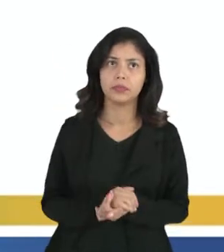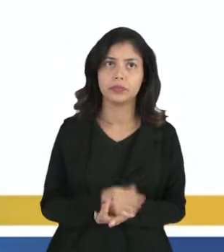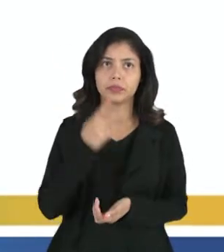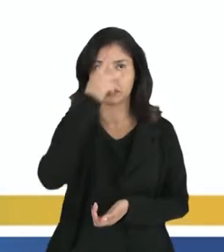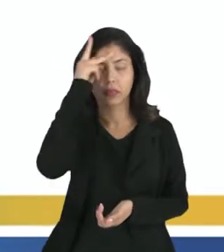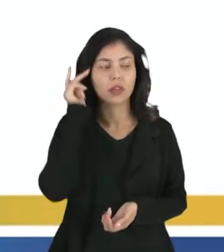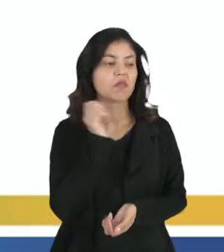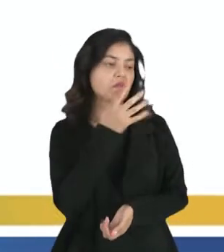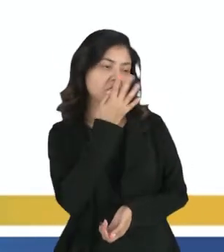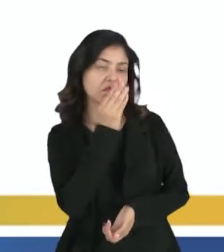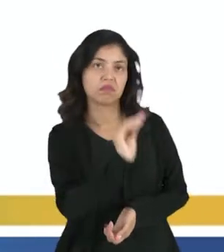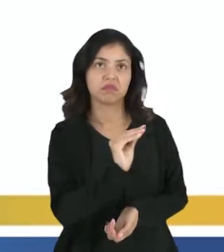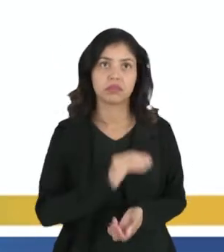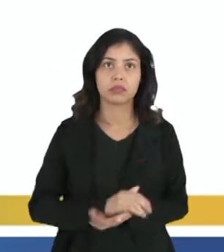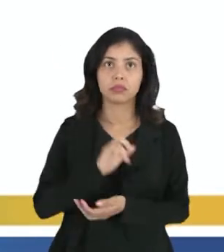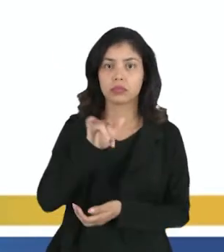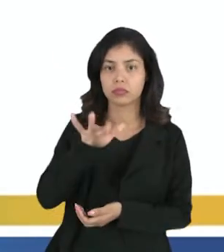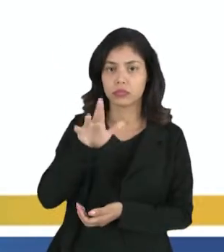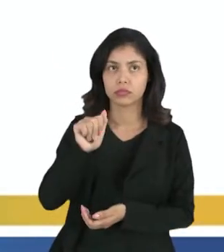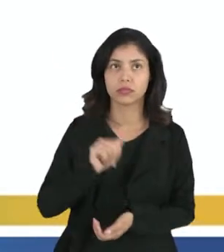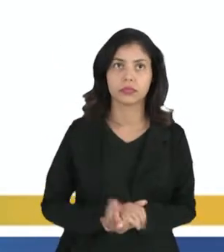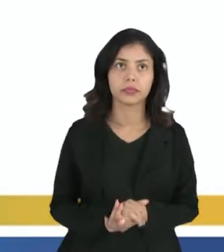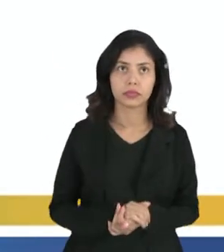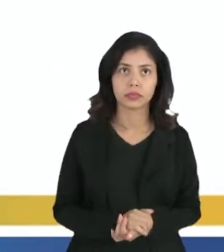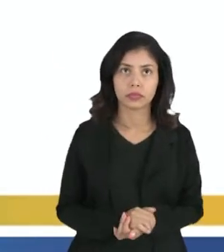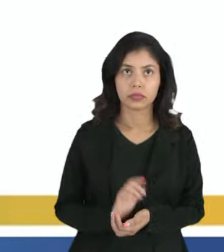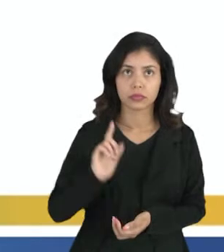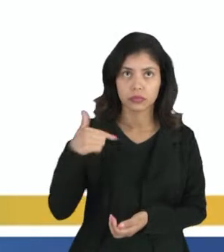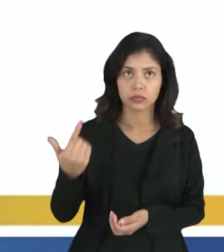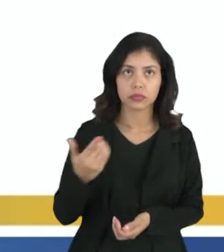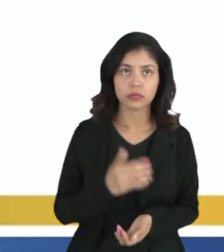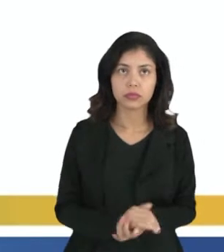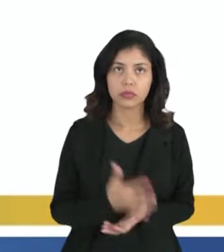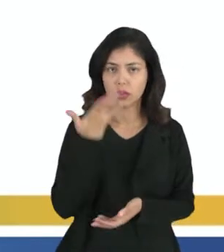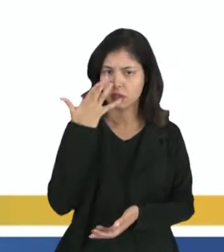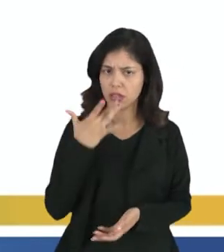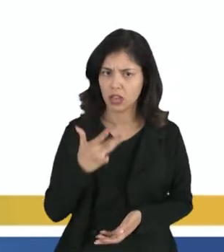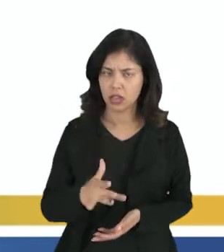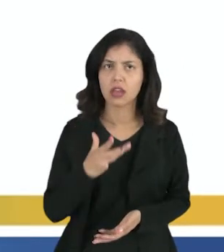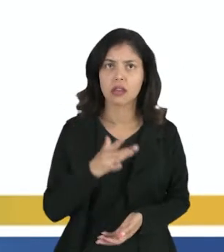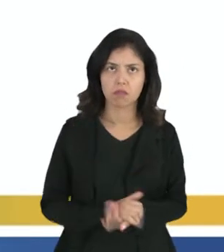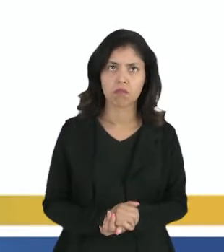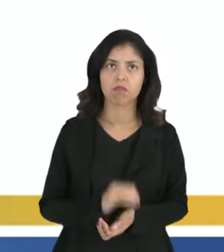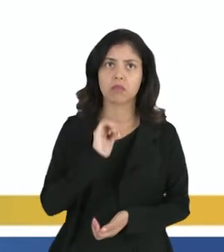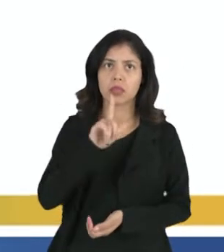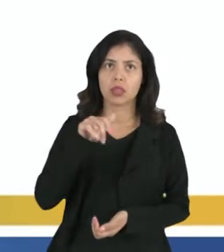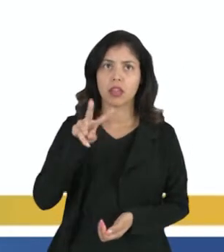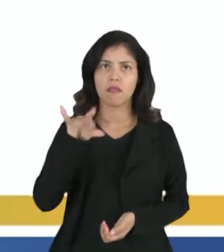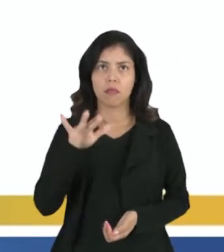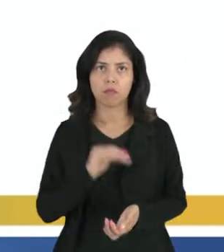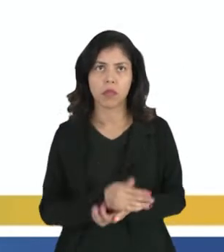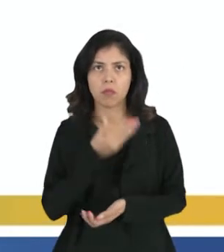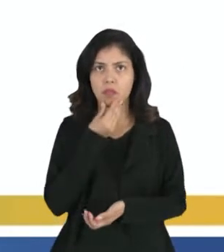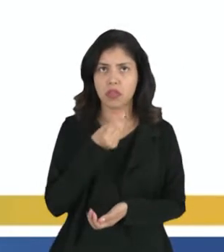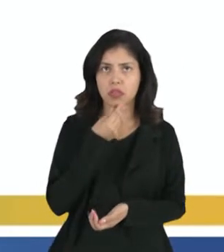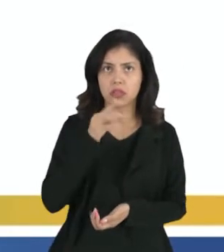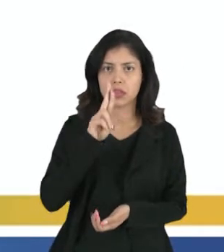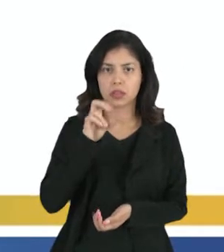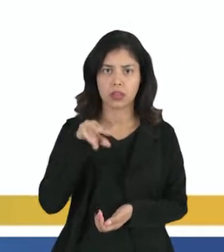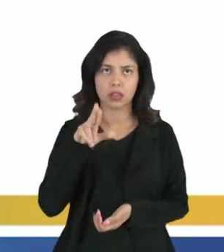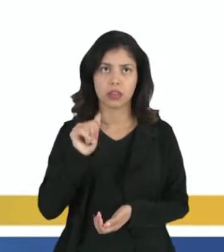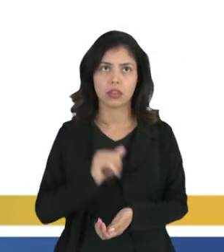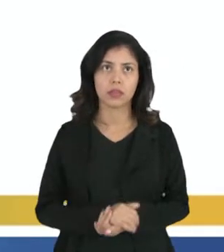indivíduo desprezível, canalha. Outro sentido figurado também, criança muito levada,